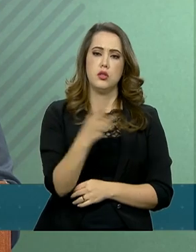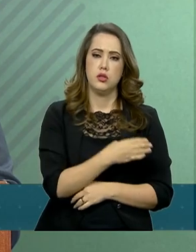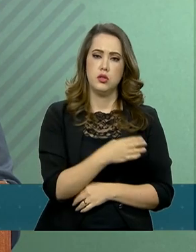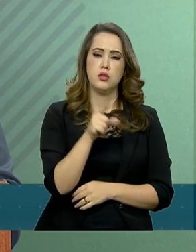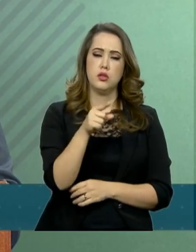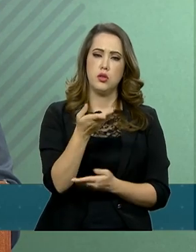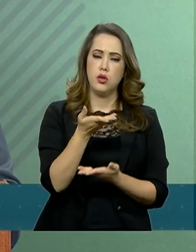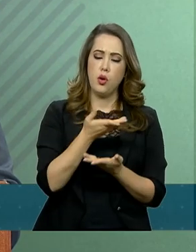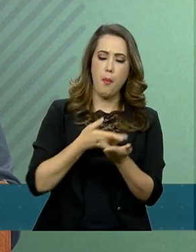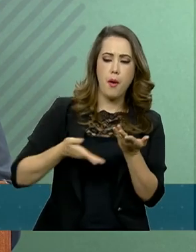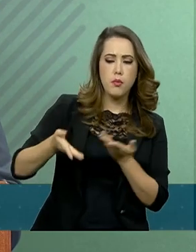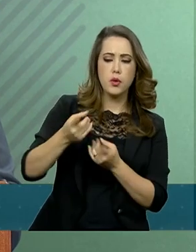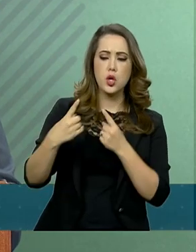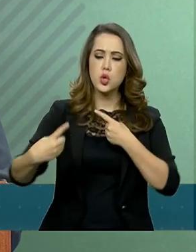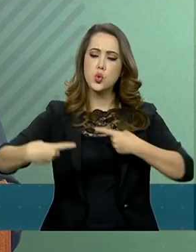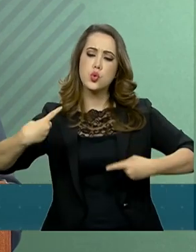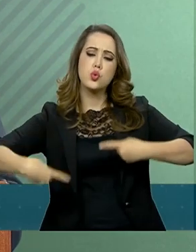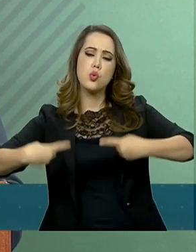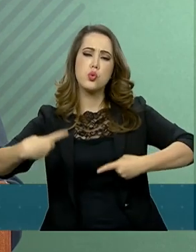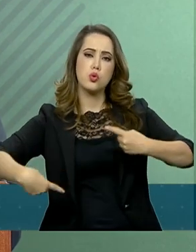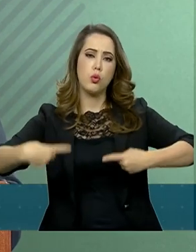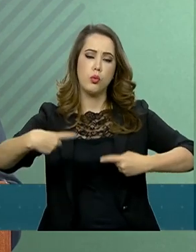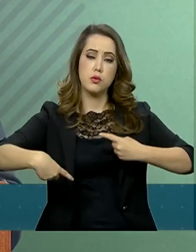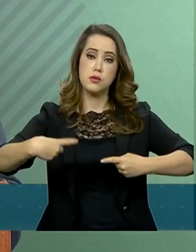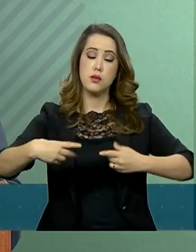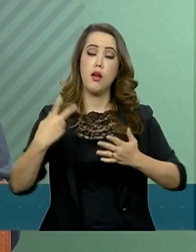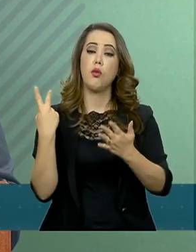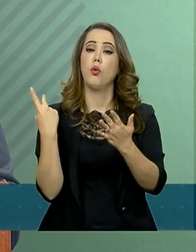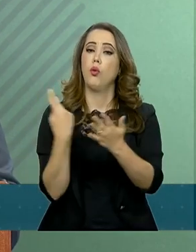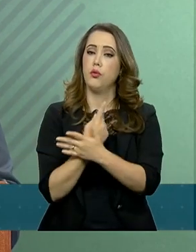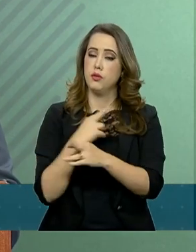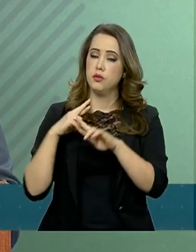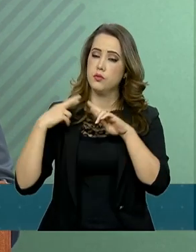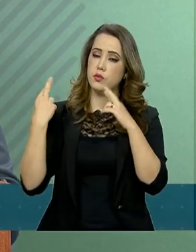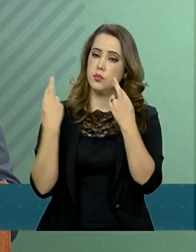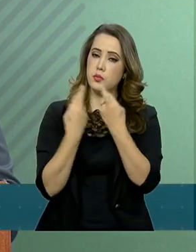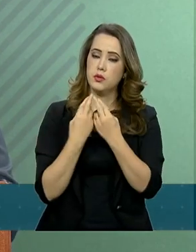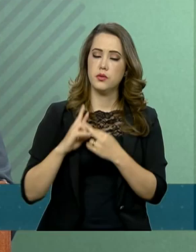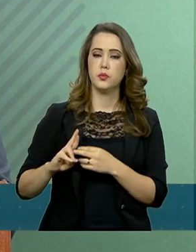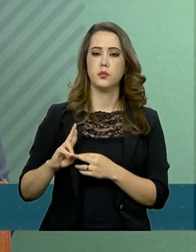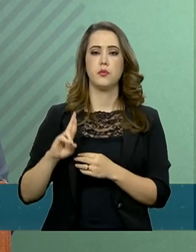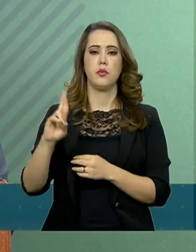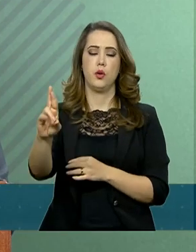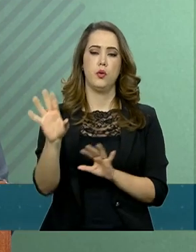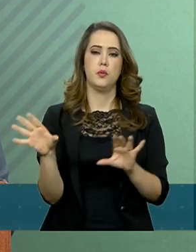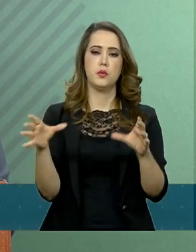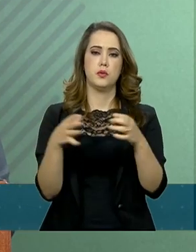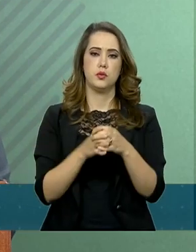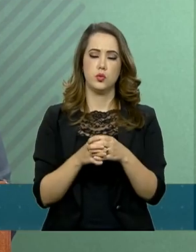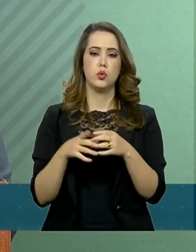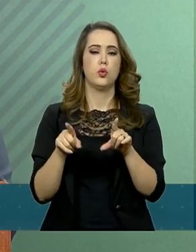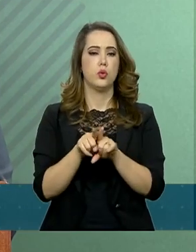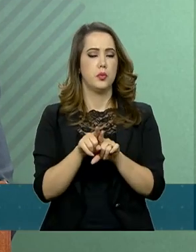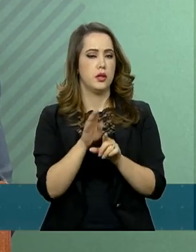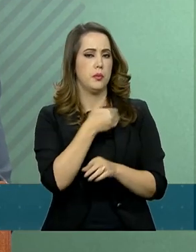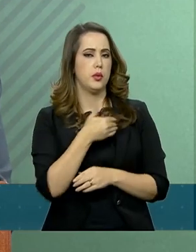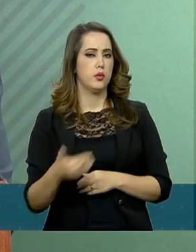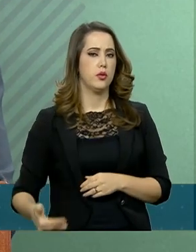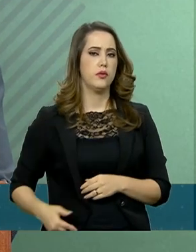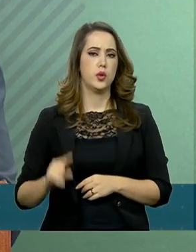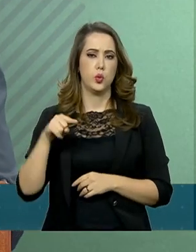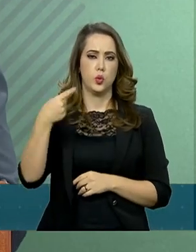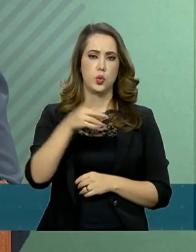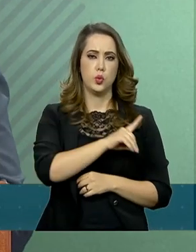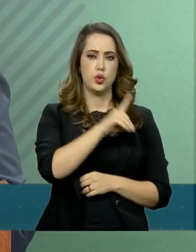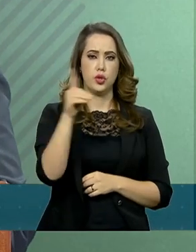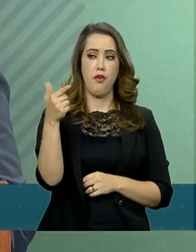rodada de negociações ocorrerá em uma reunião com representantes do setor e do governo no próximo